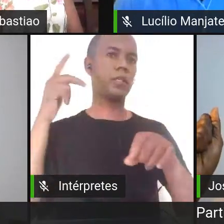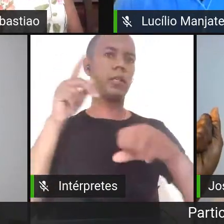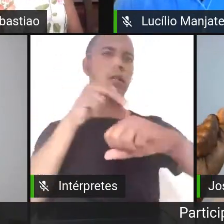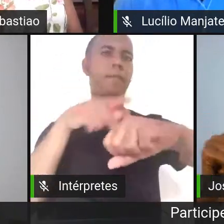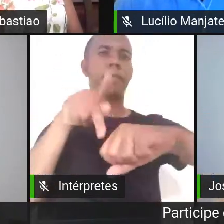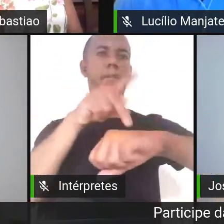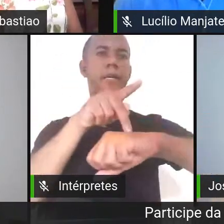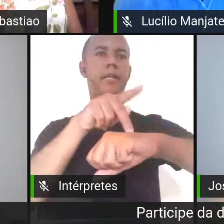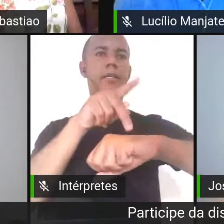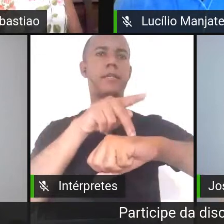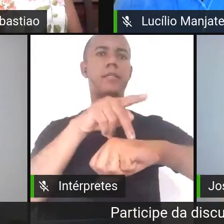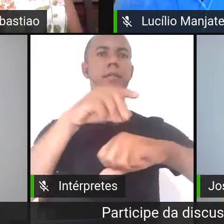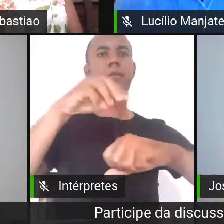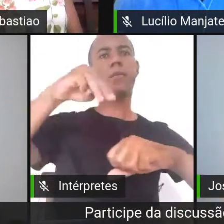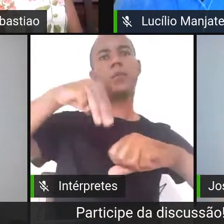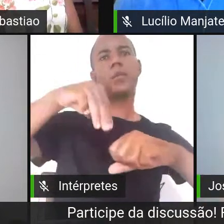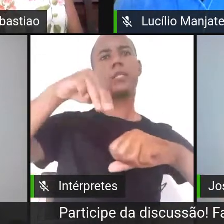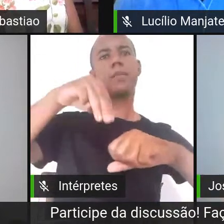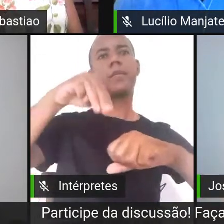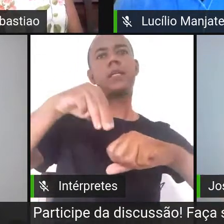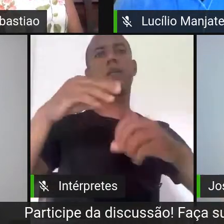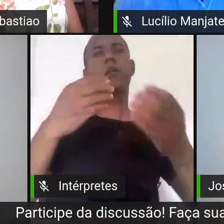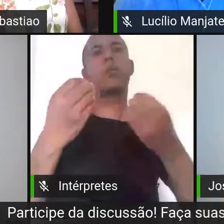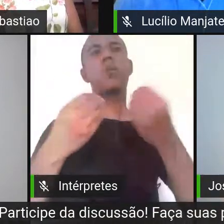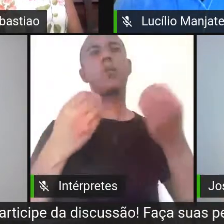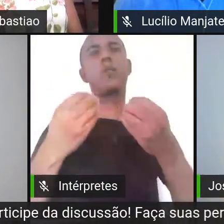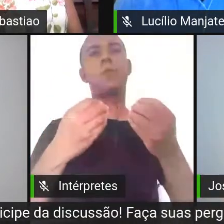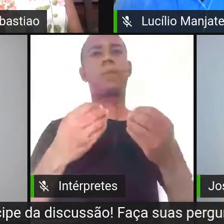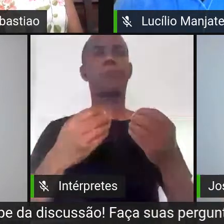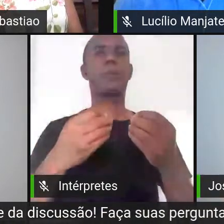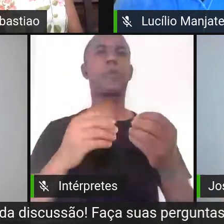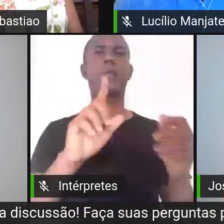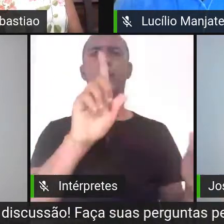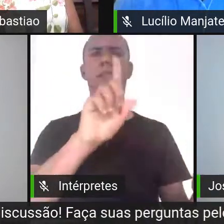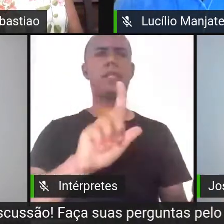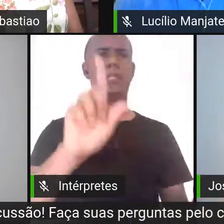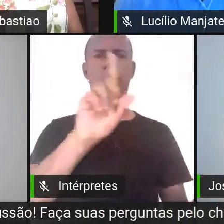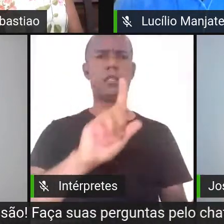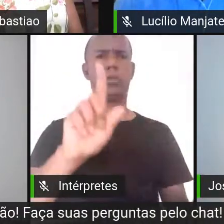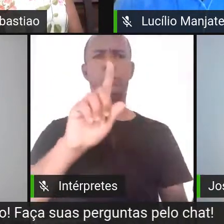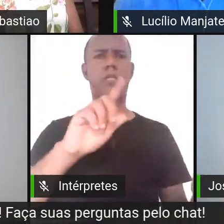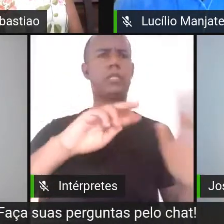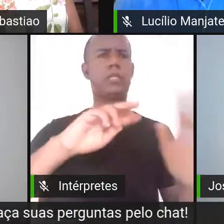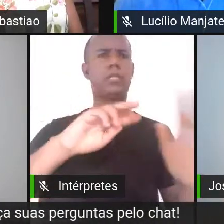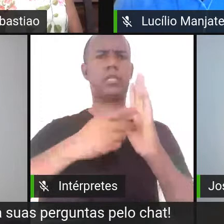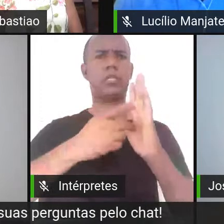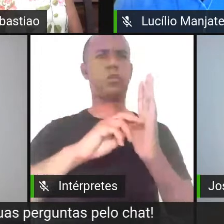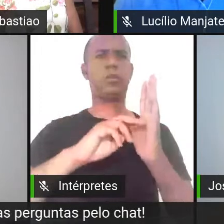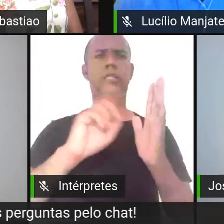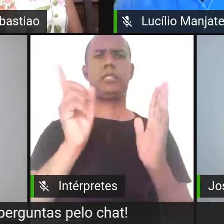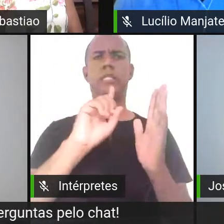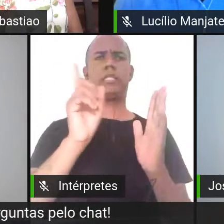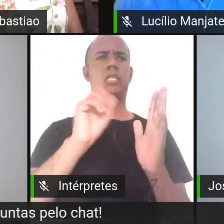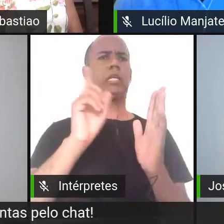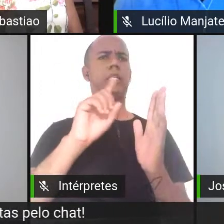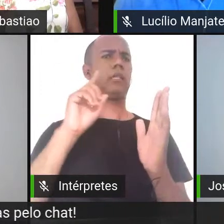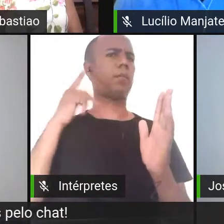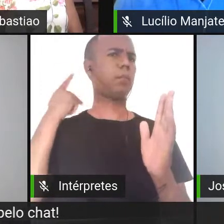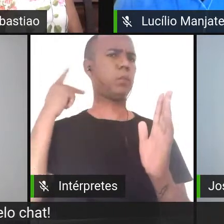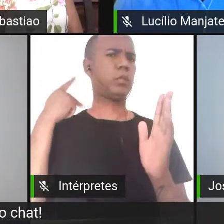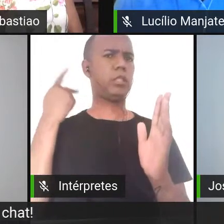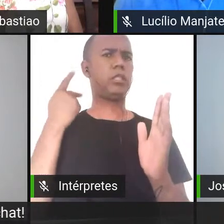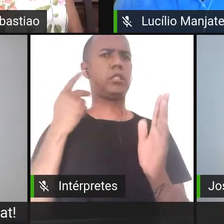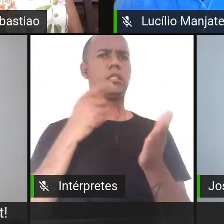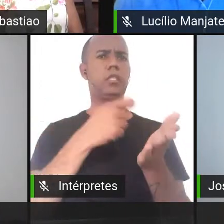A minha literatura não traduz nada a situação política, portanto eu não escrevo até agora sobre esse tema, sobre